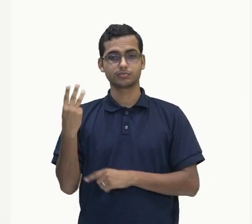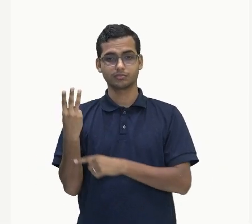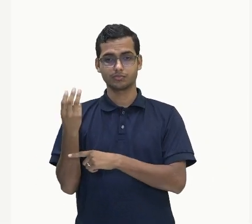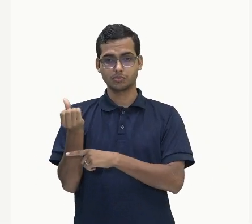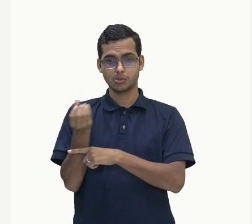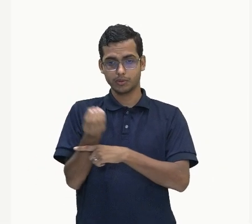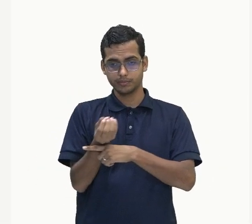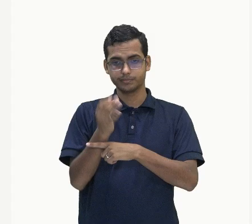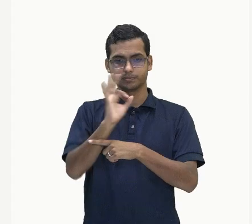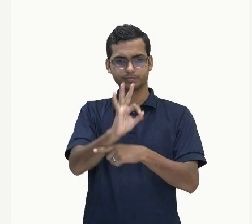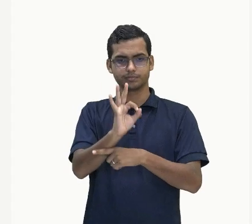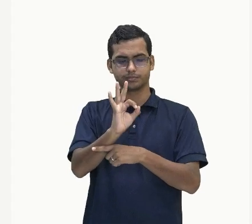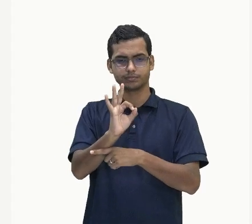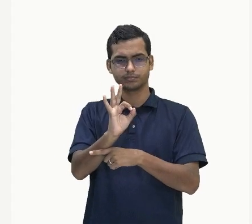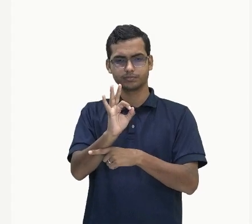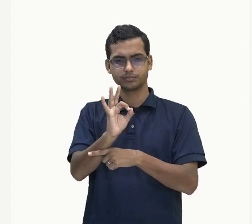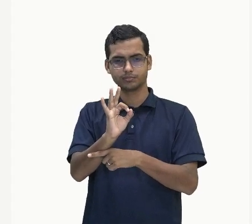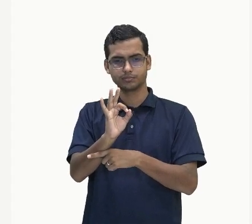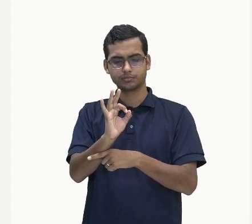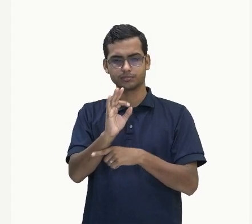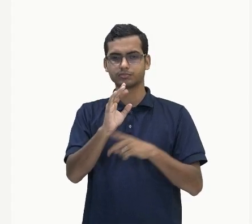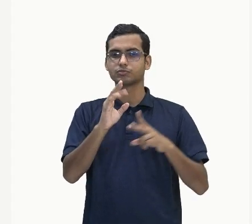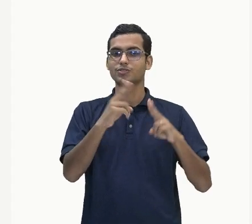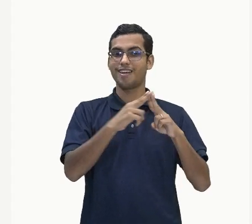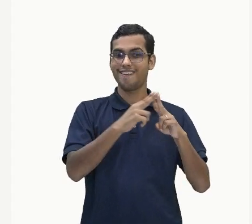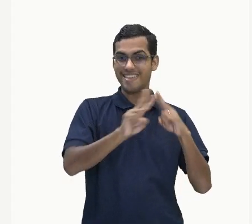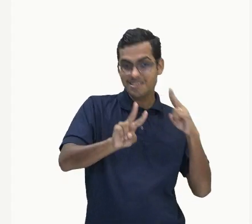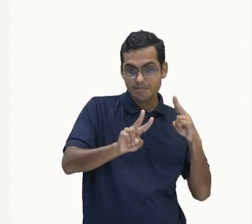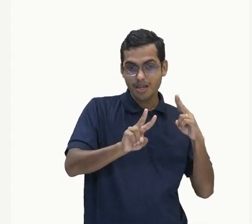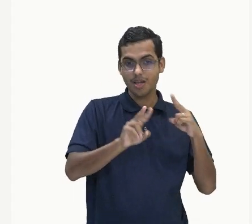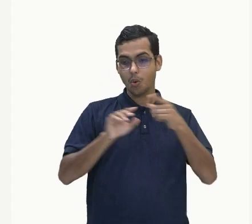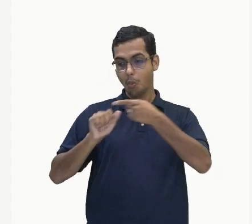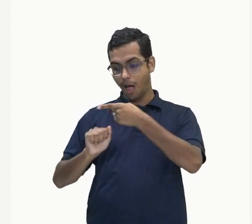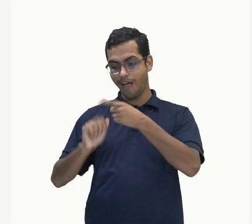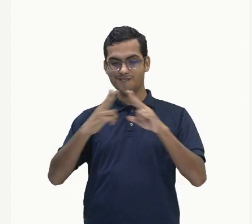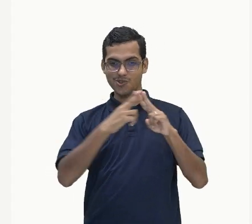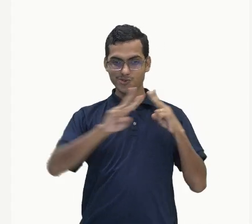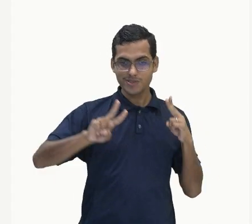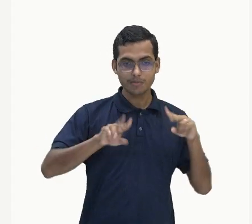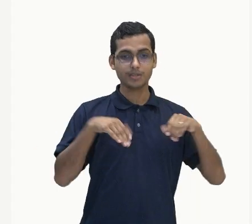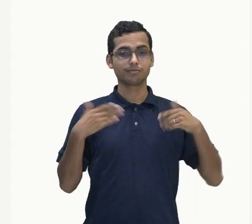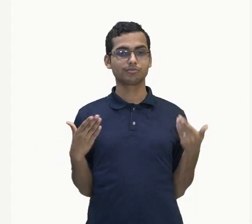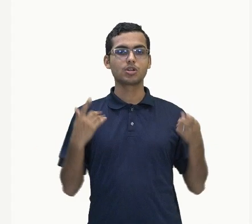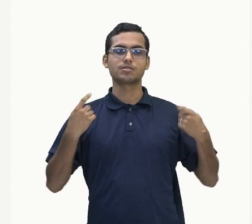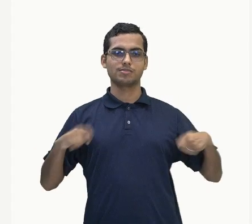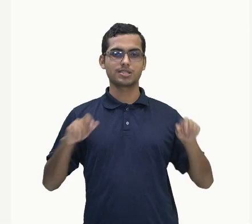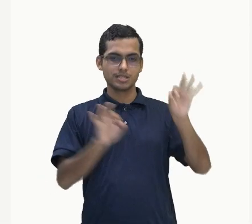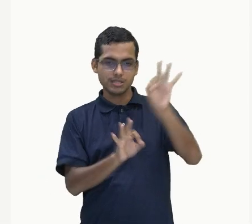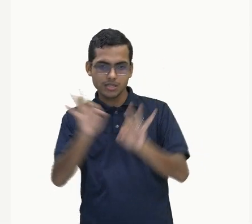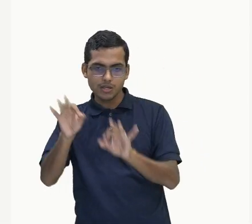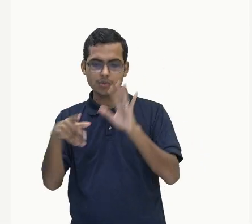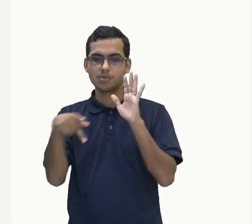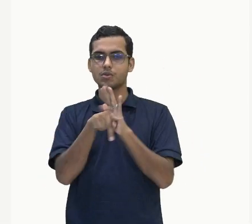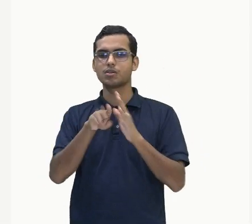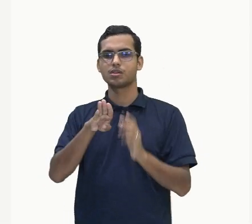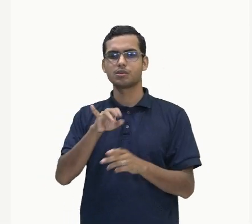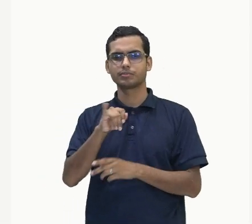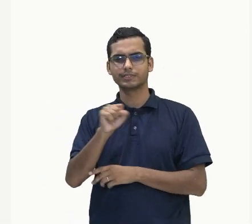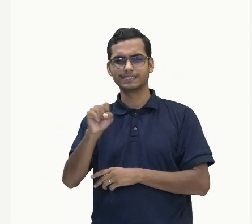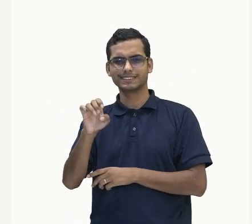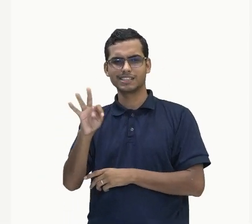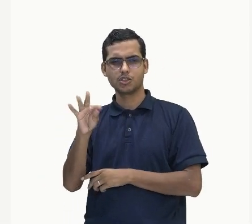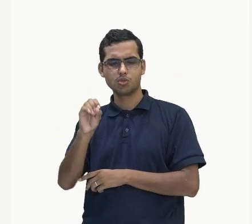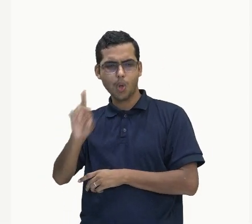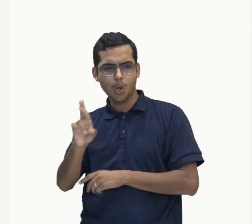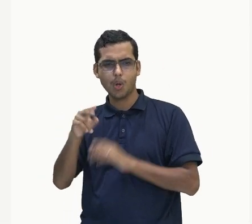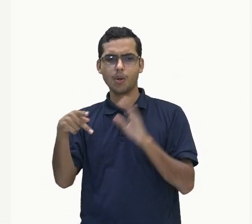número ímpar, o ponto objeto P deverá ser posicionado no plano bissetor de alfa, ou seja, ele tem que